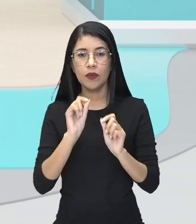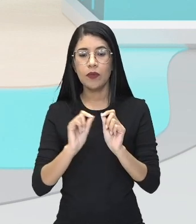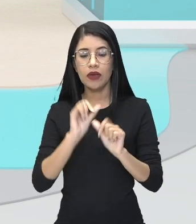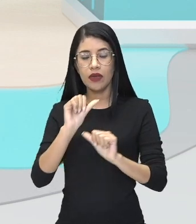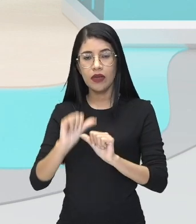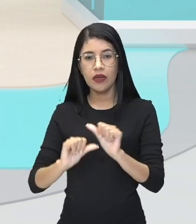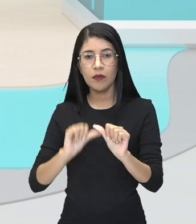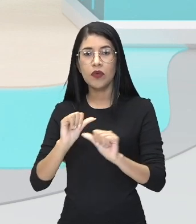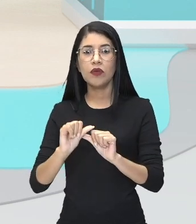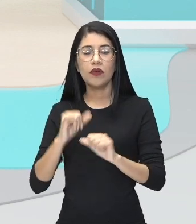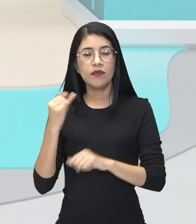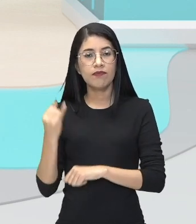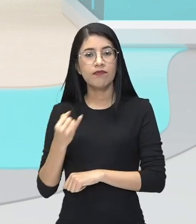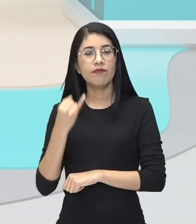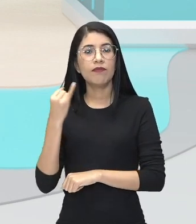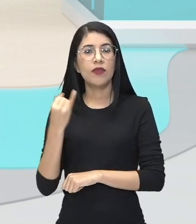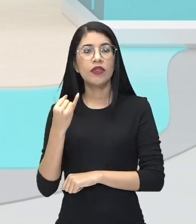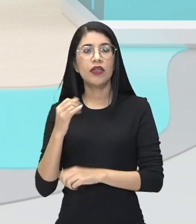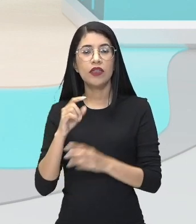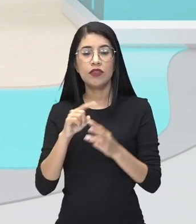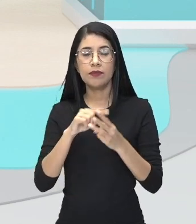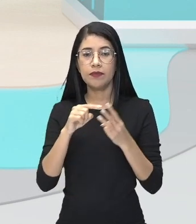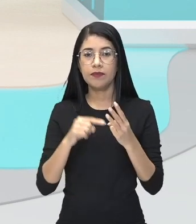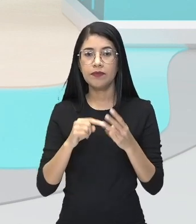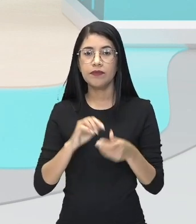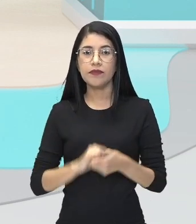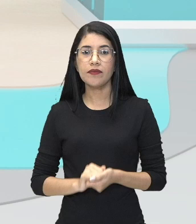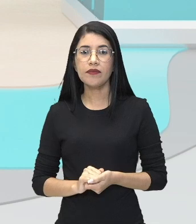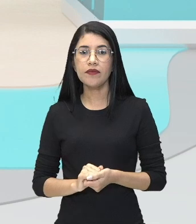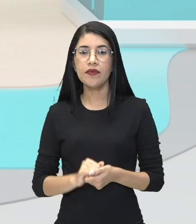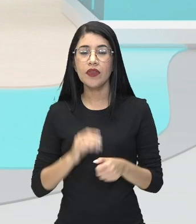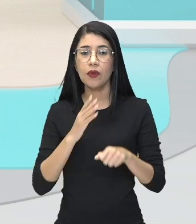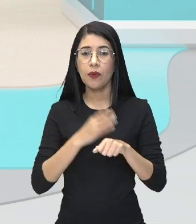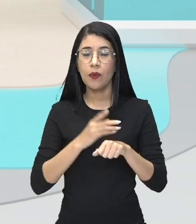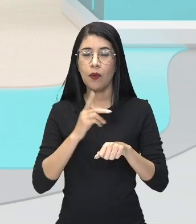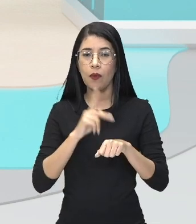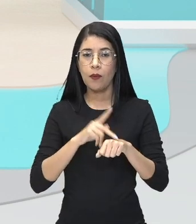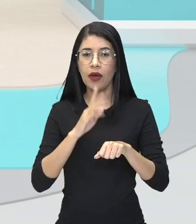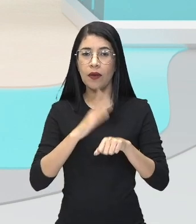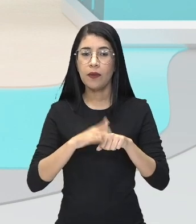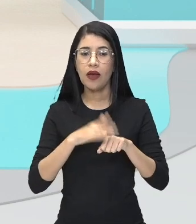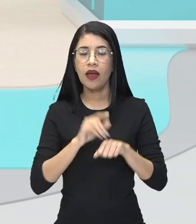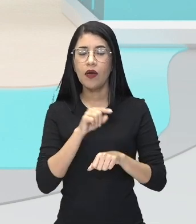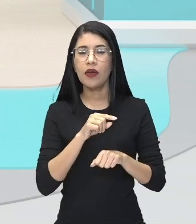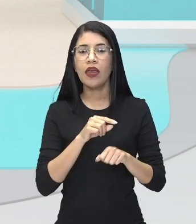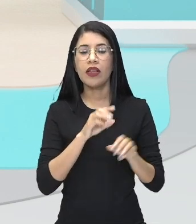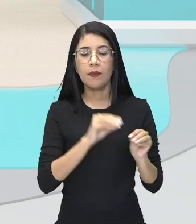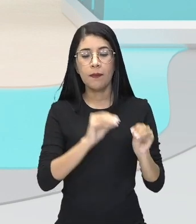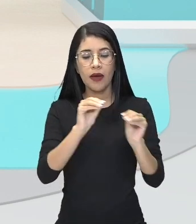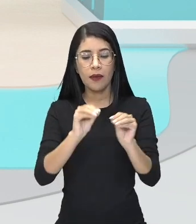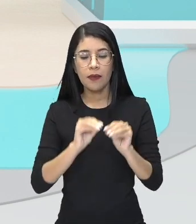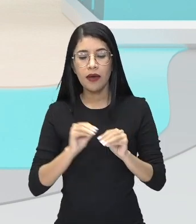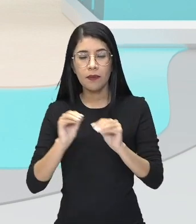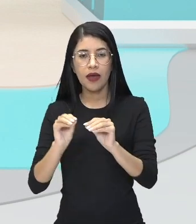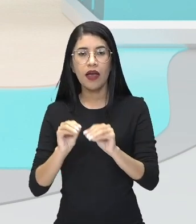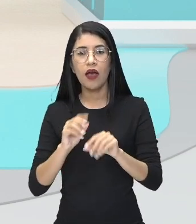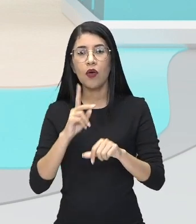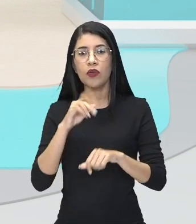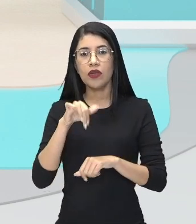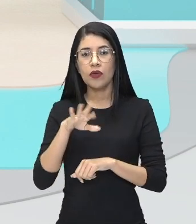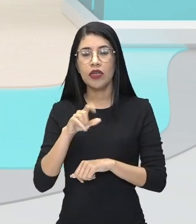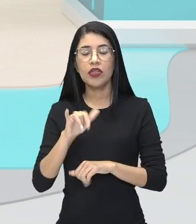mudança muito significativa nesses 2 períodos. Paleolítico, o homem era o quê? Nômade. Neolítico, o homem